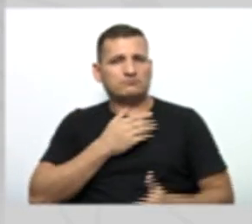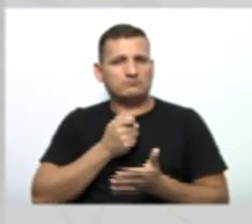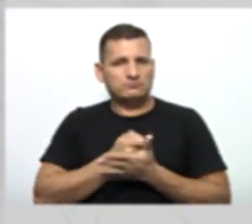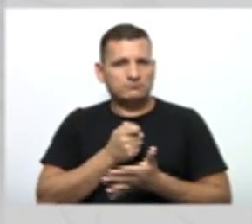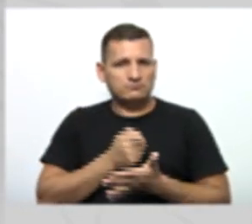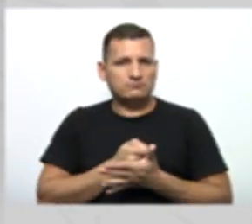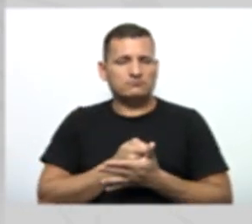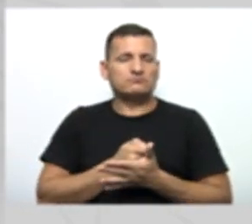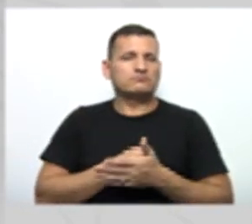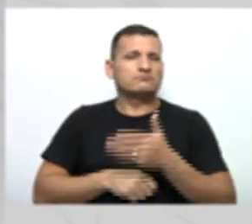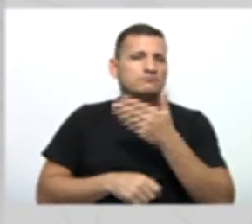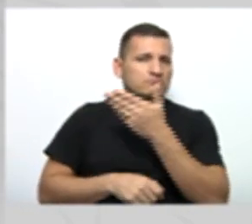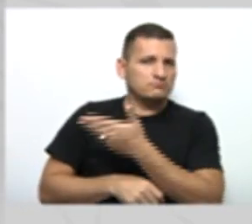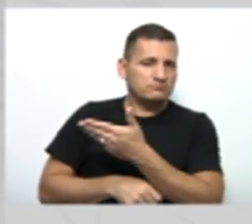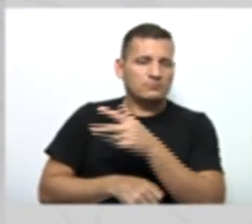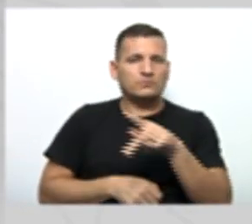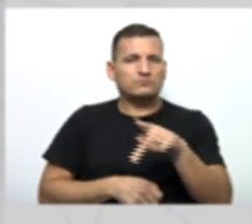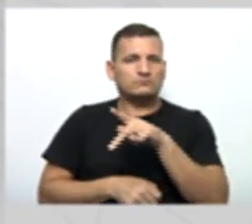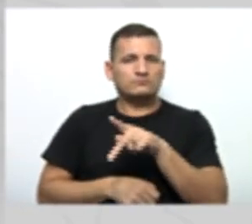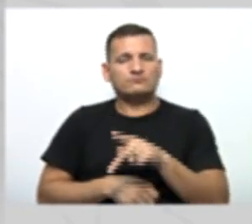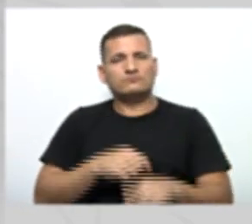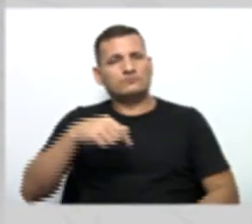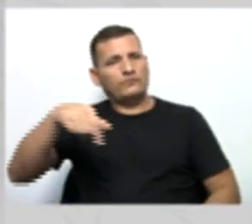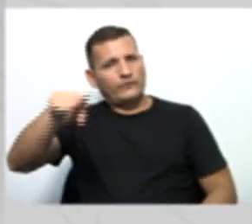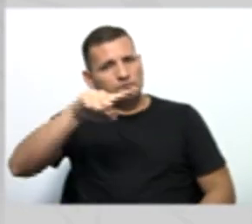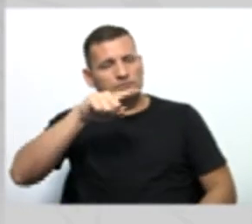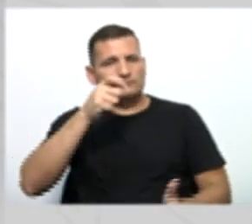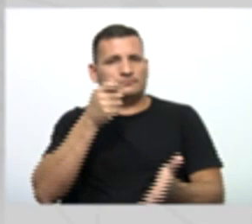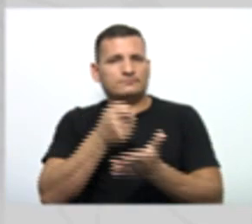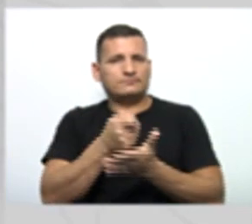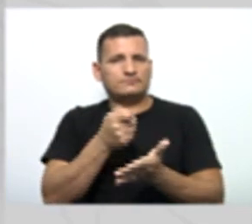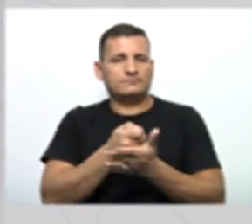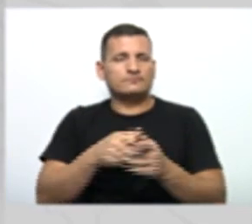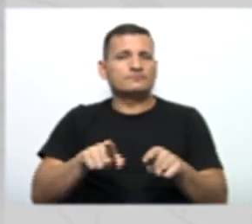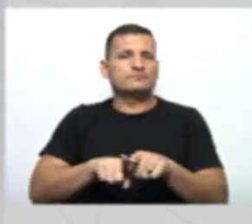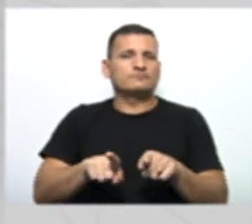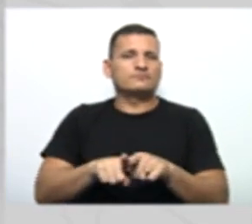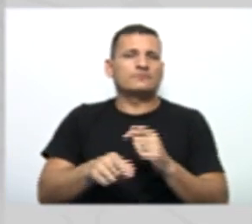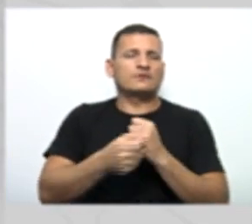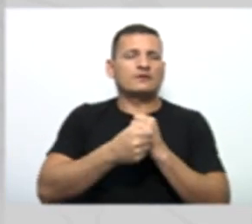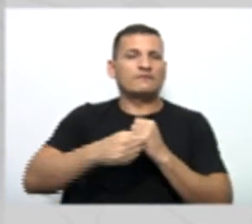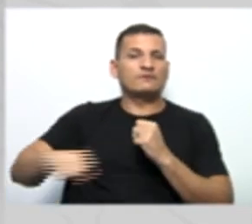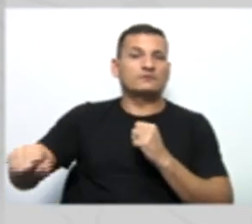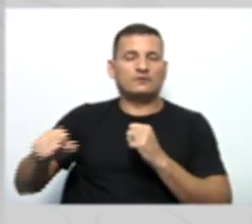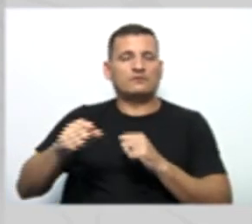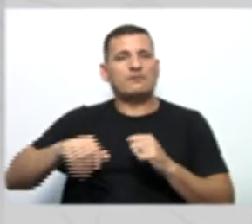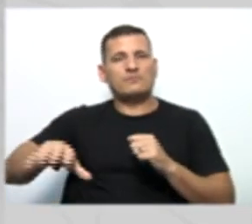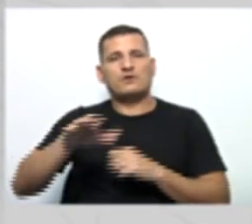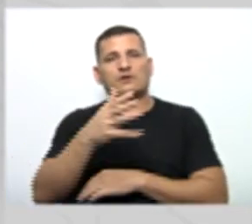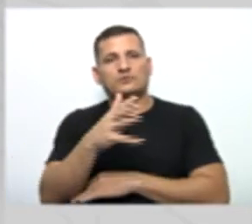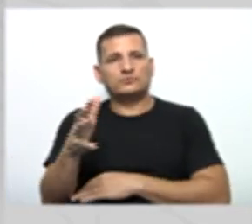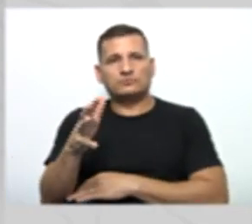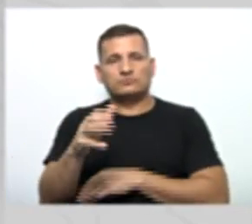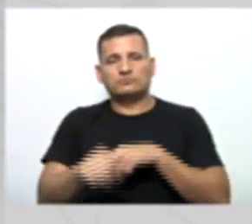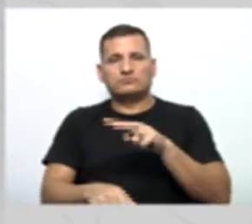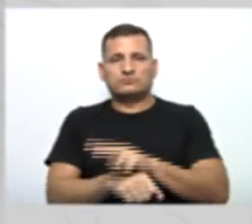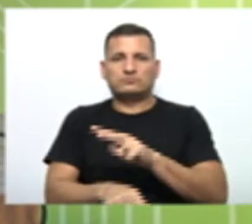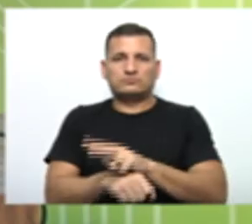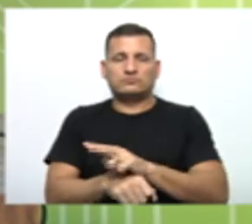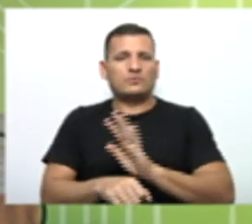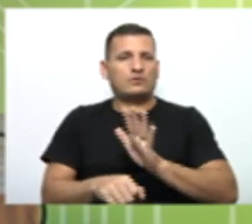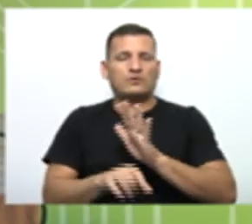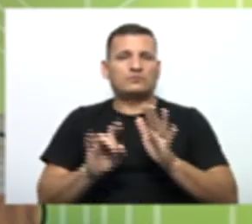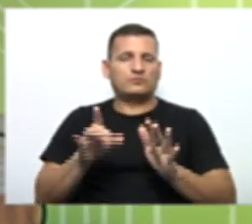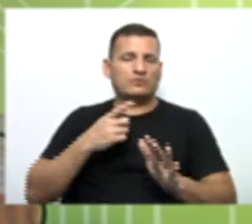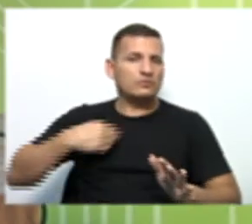da professora está auxiliando, dever de vocês, também defender o meio ambiente e preservar, não só para nós,